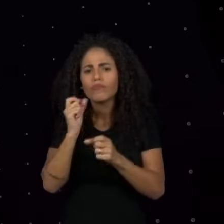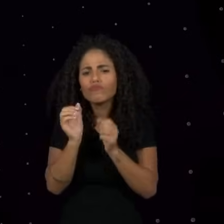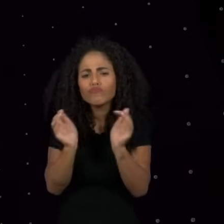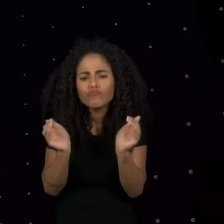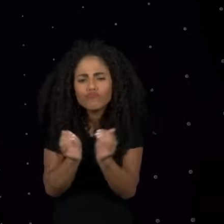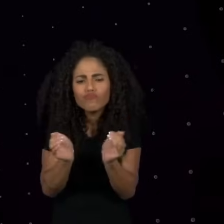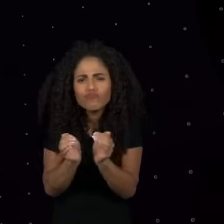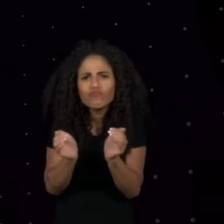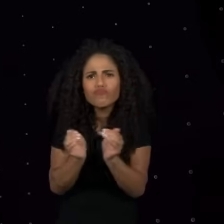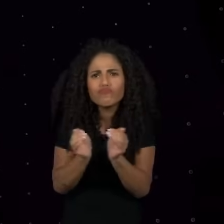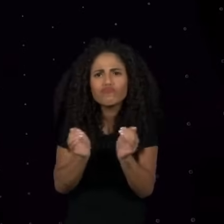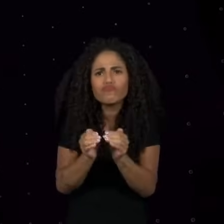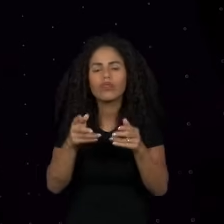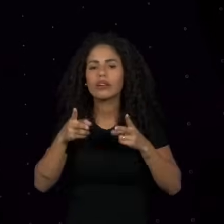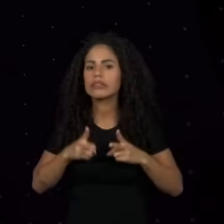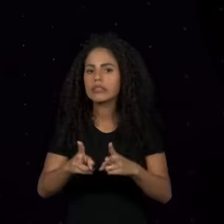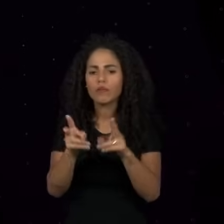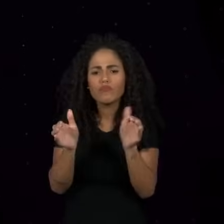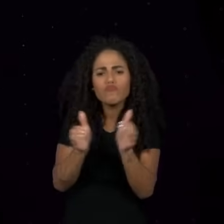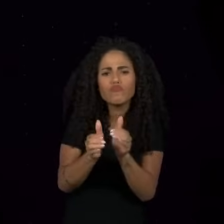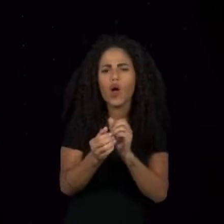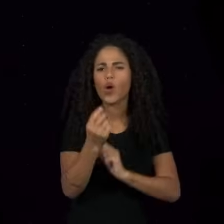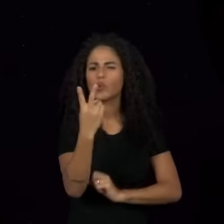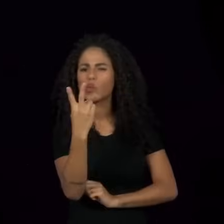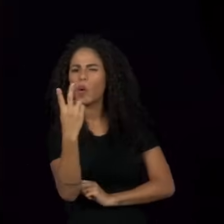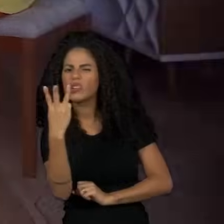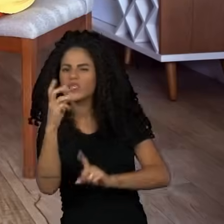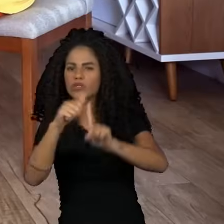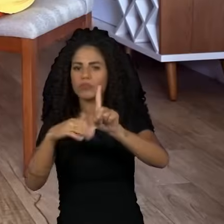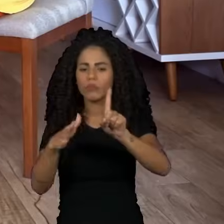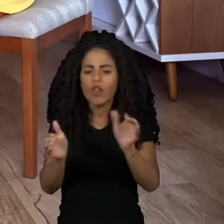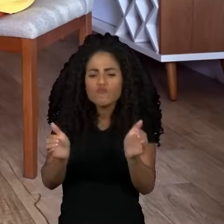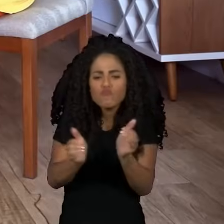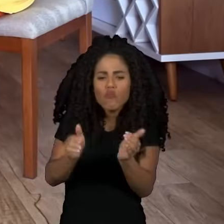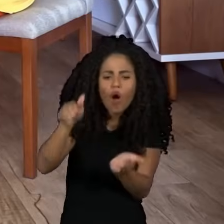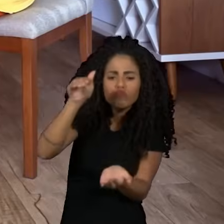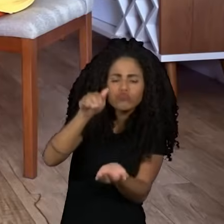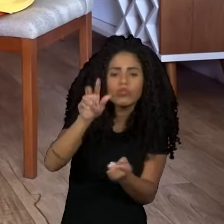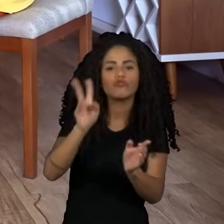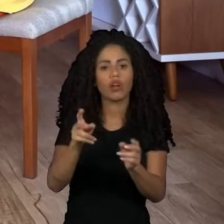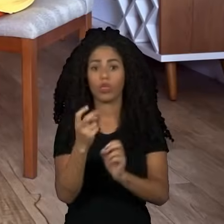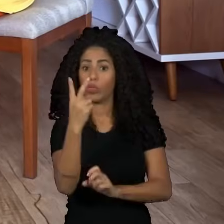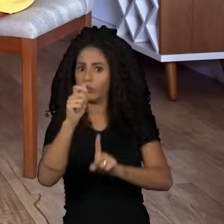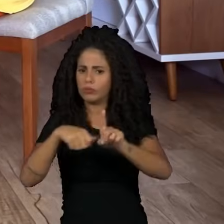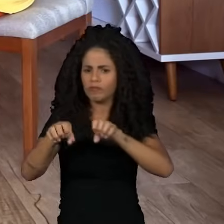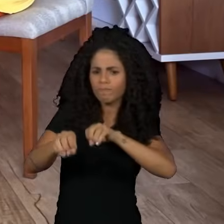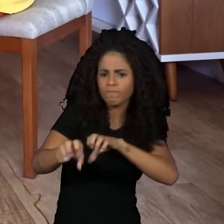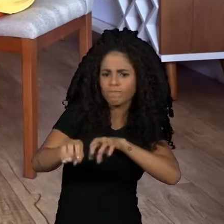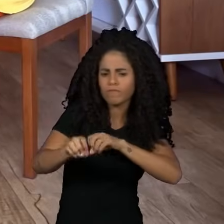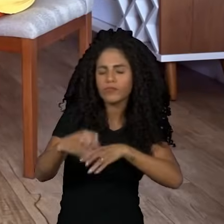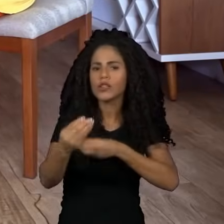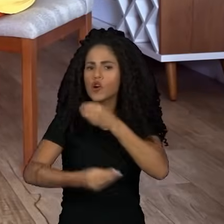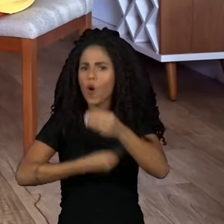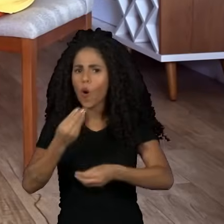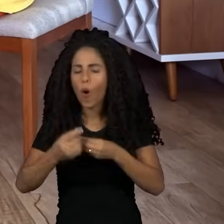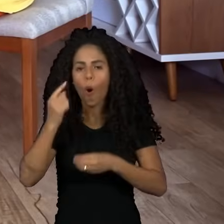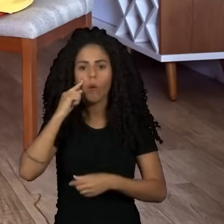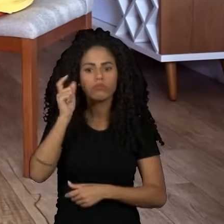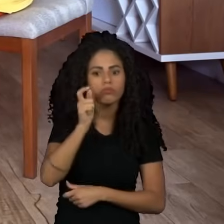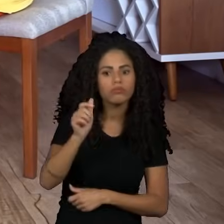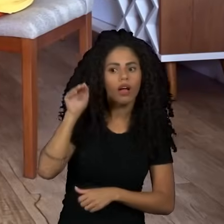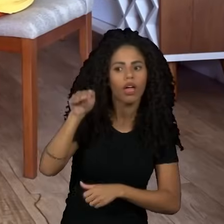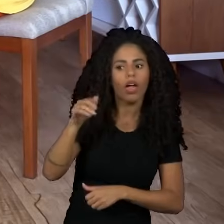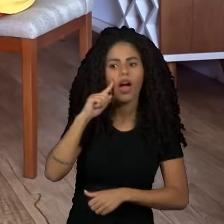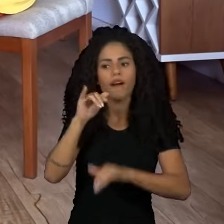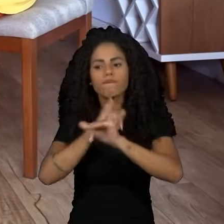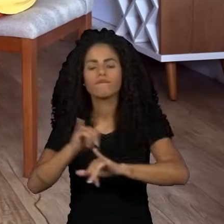depois do padrão, geralmente os filhotes vêm de 2 a 3 meses. Ele está sendo adestrado há 2 meses, ele já está aprendendo a me alertar de crises,